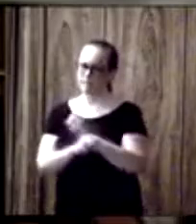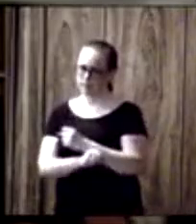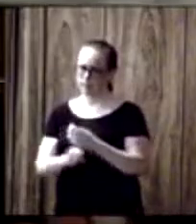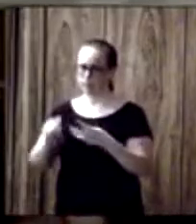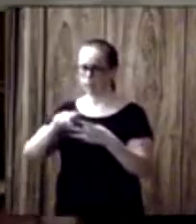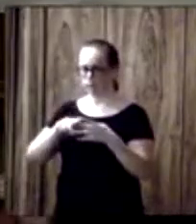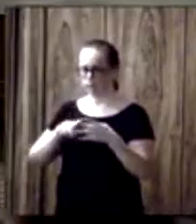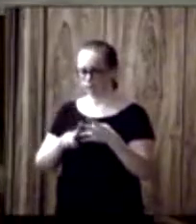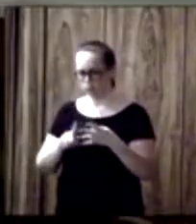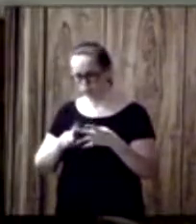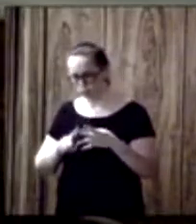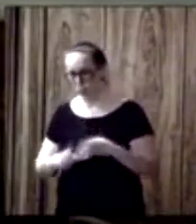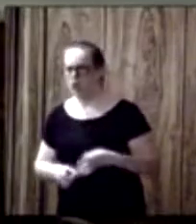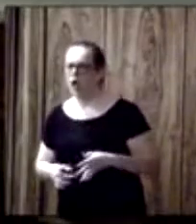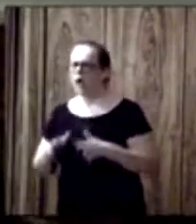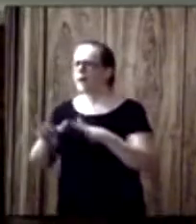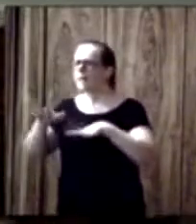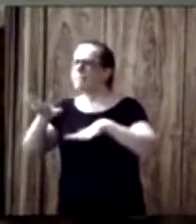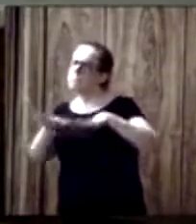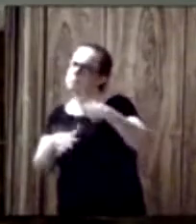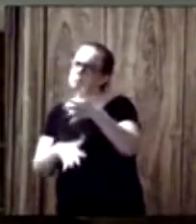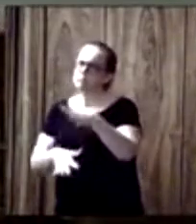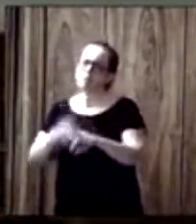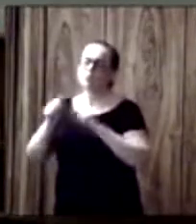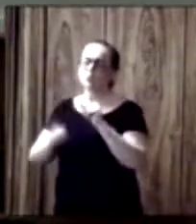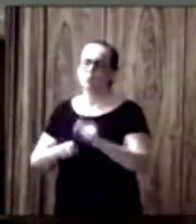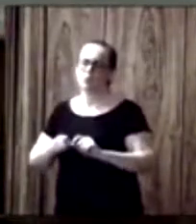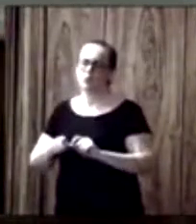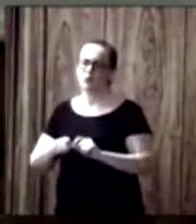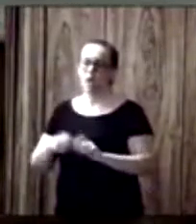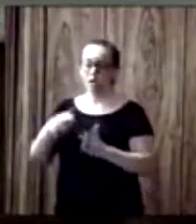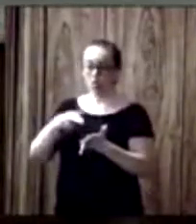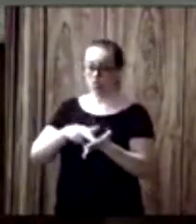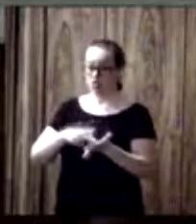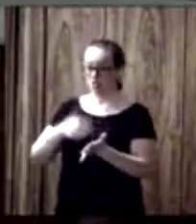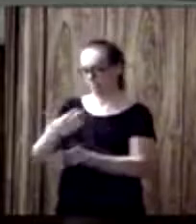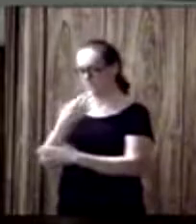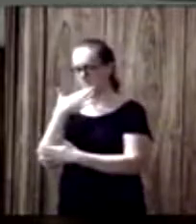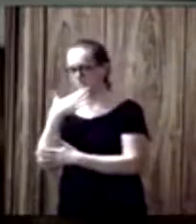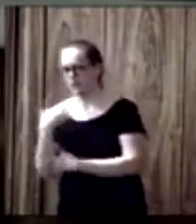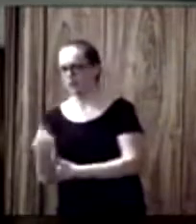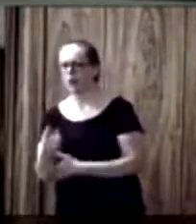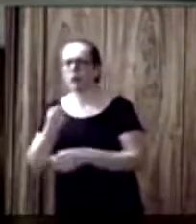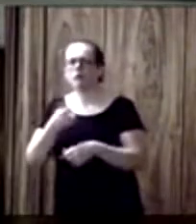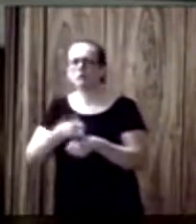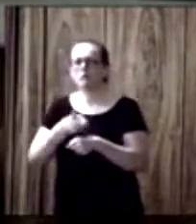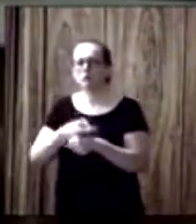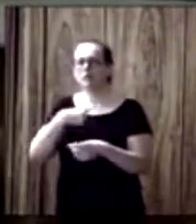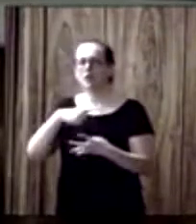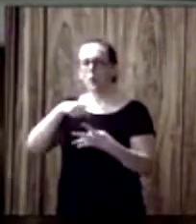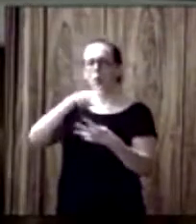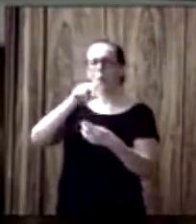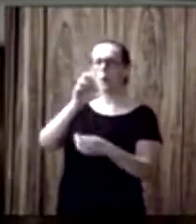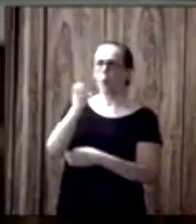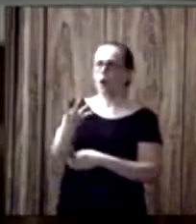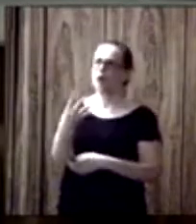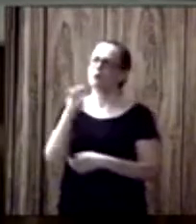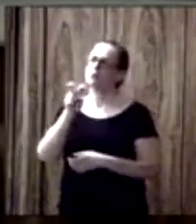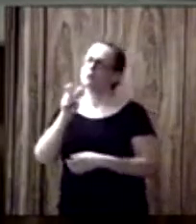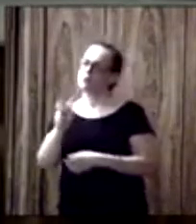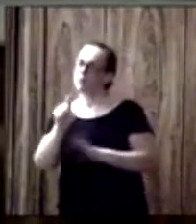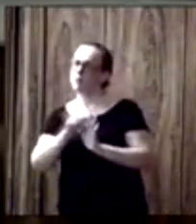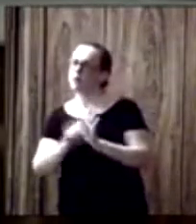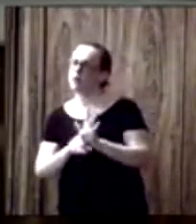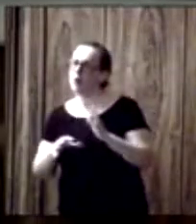no total. Estatisticamente, as notas mais altas costumam ter 4 ou 5 parágrafos no total.